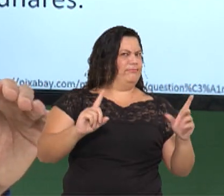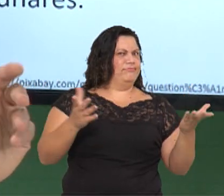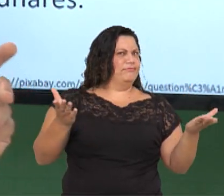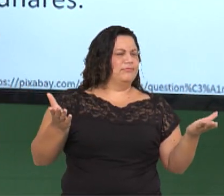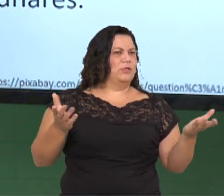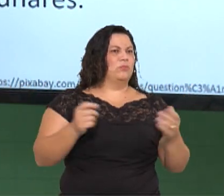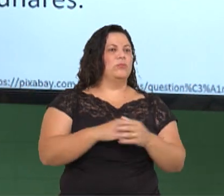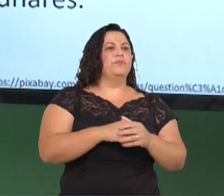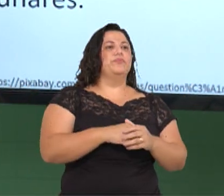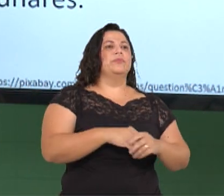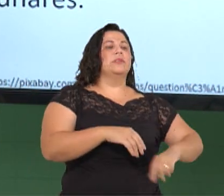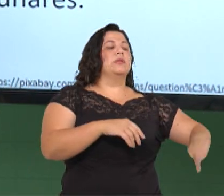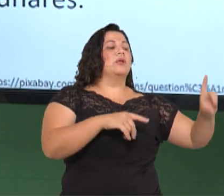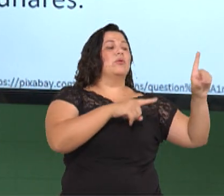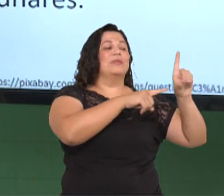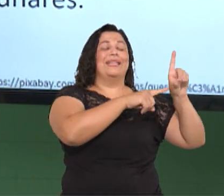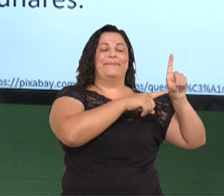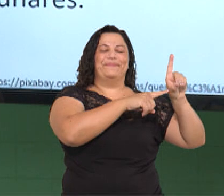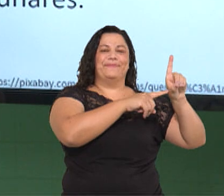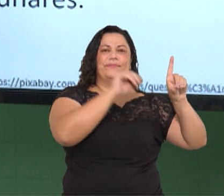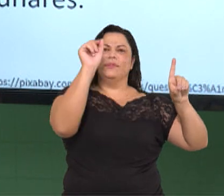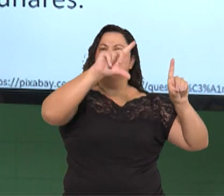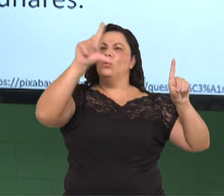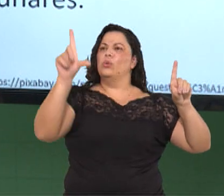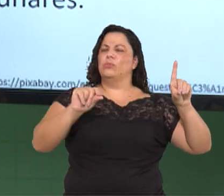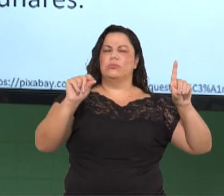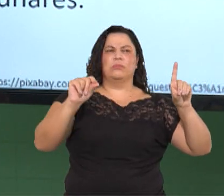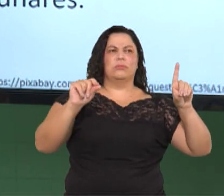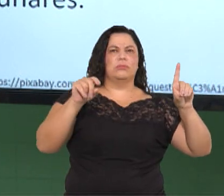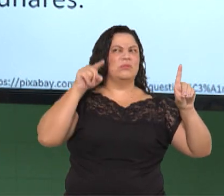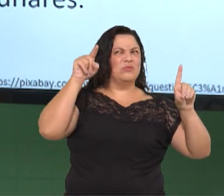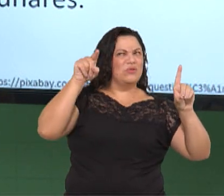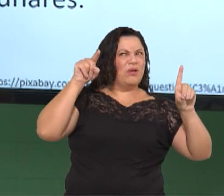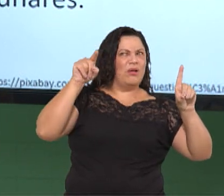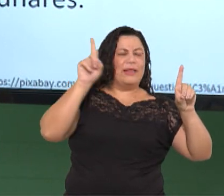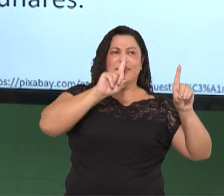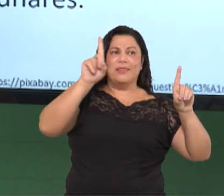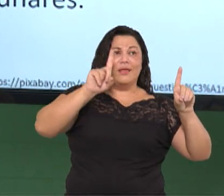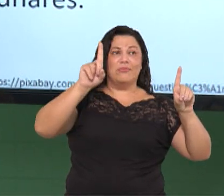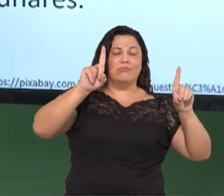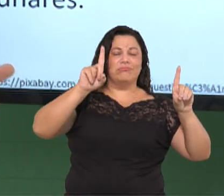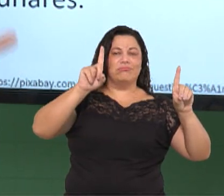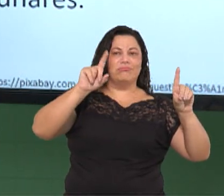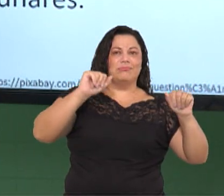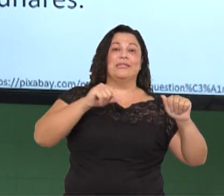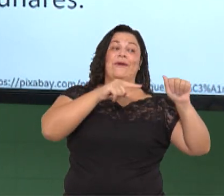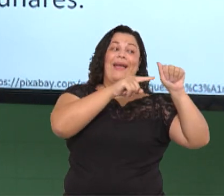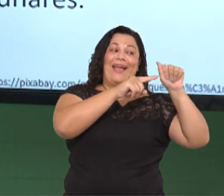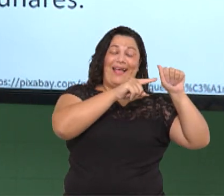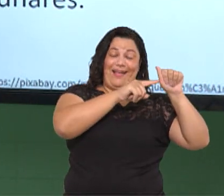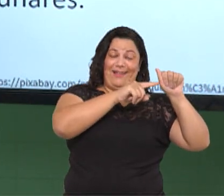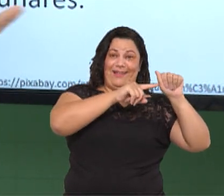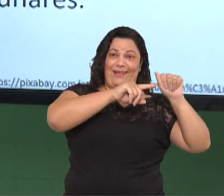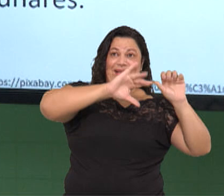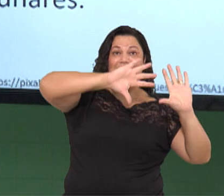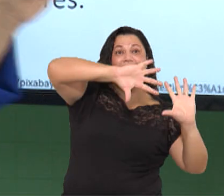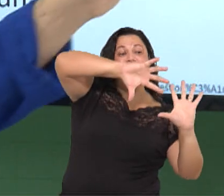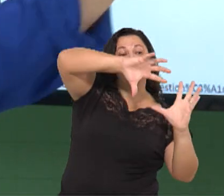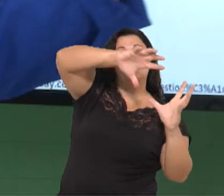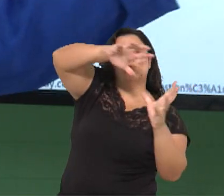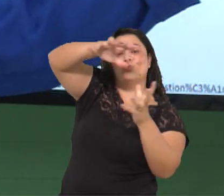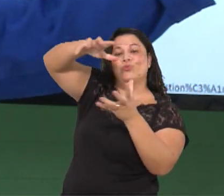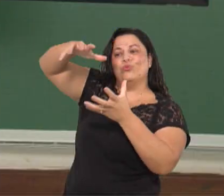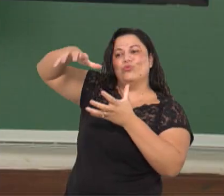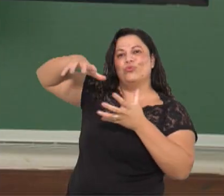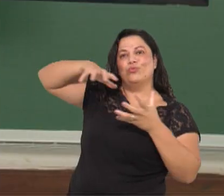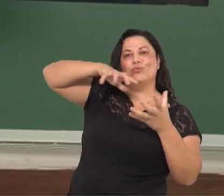Também não. E lunares? Será que a astronomia só estuda a Lua? Também não. A astronomia